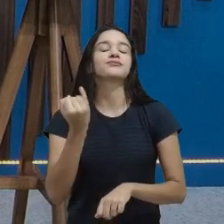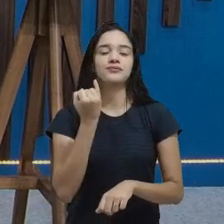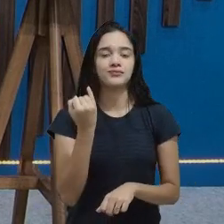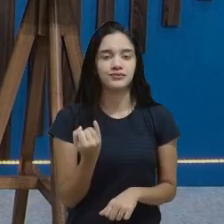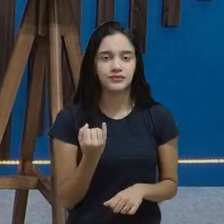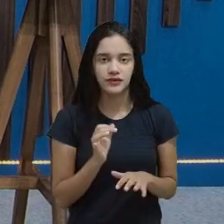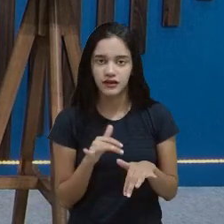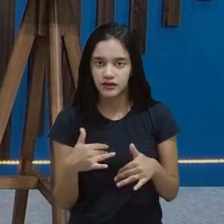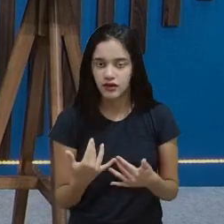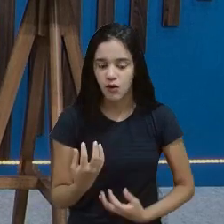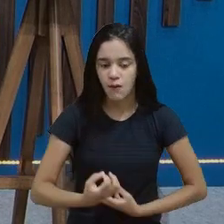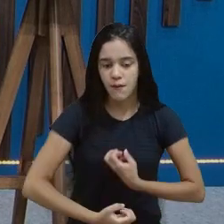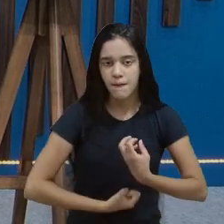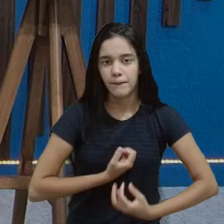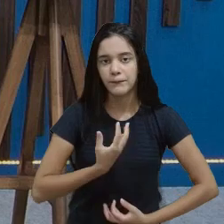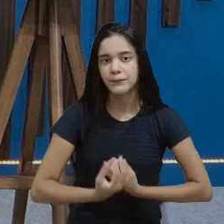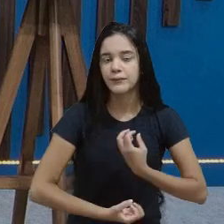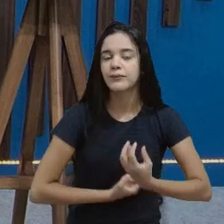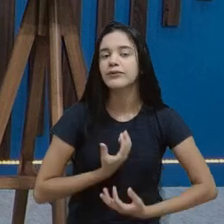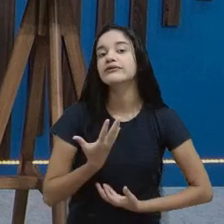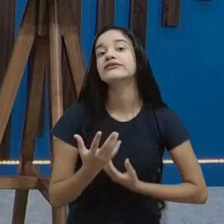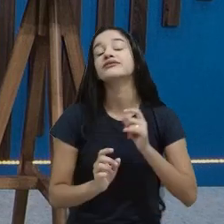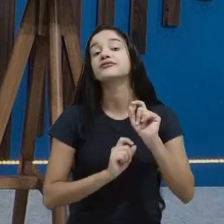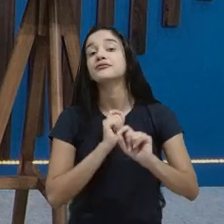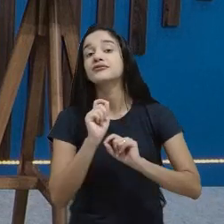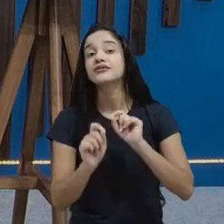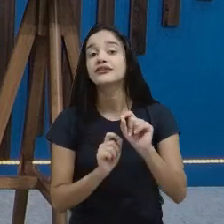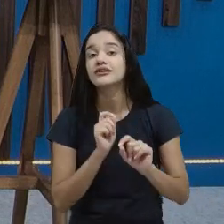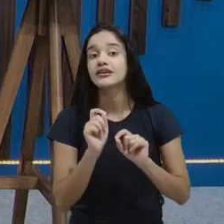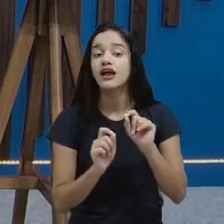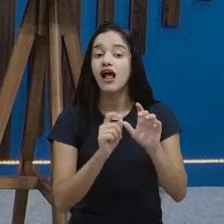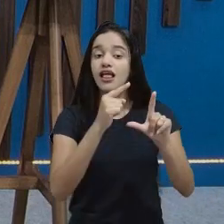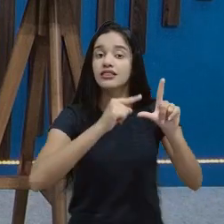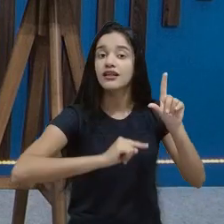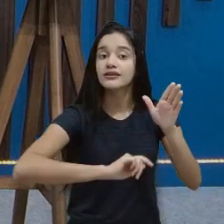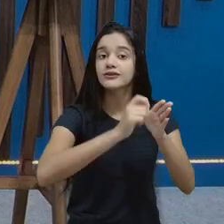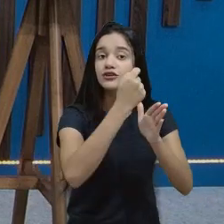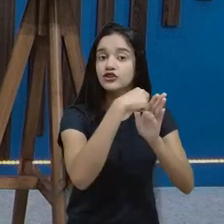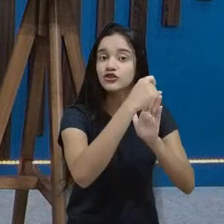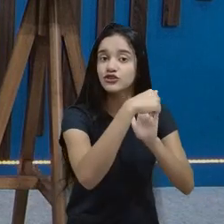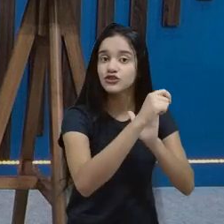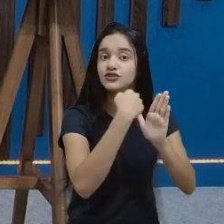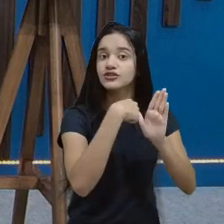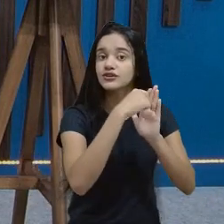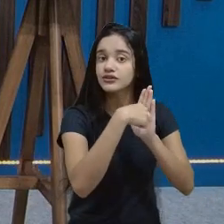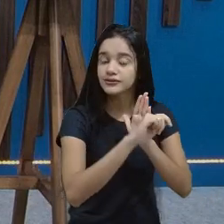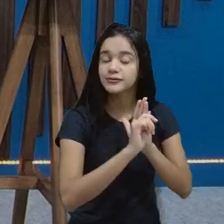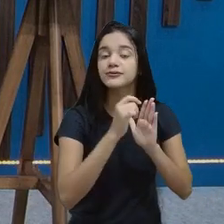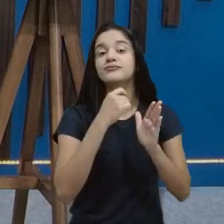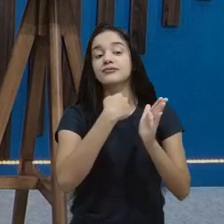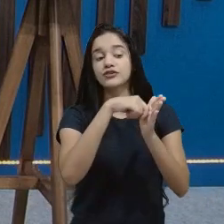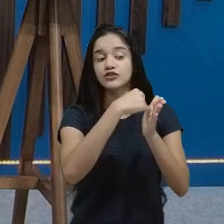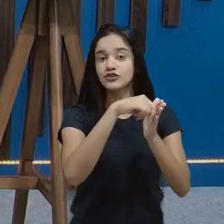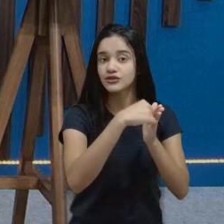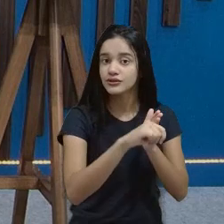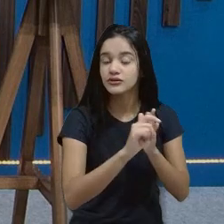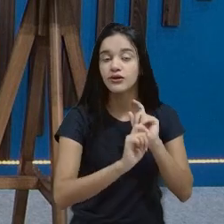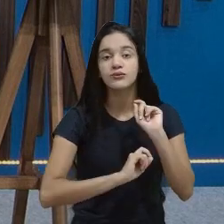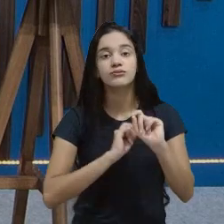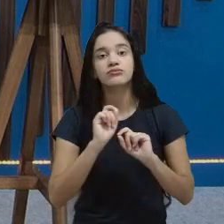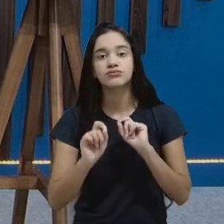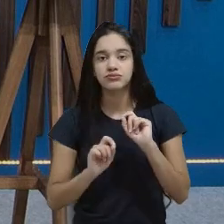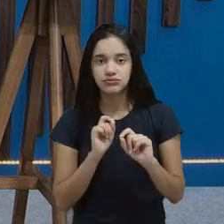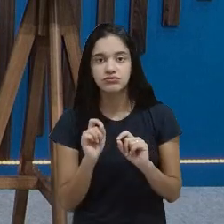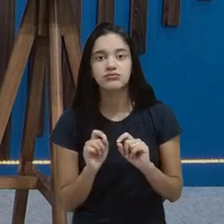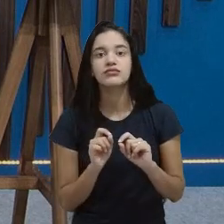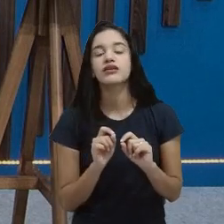Então, poesia vai além das letras escritas. E as letras, quando elas são escritas,